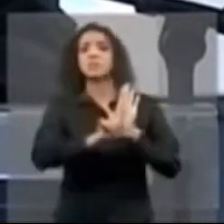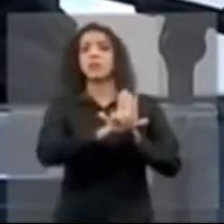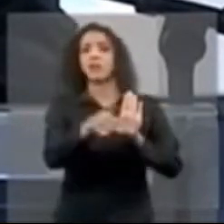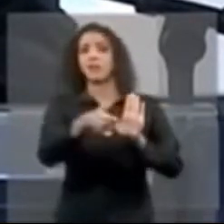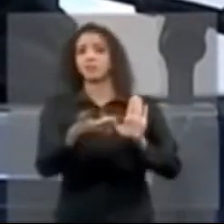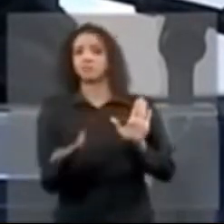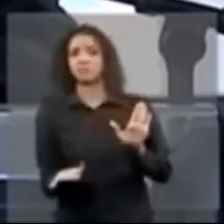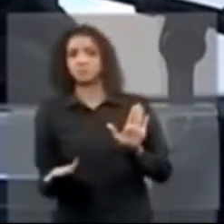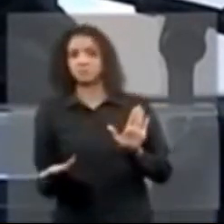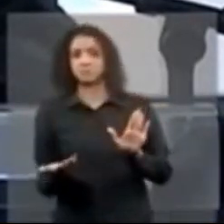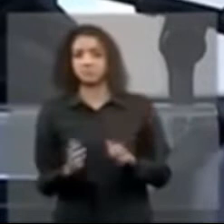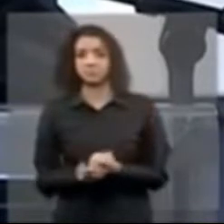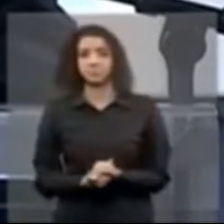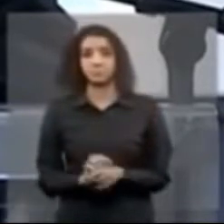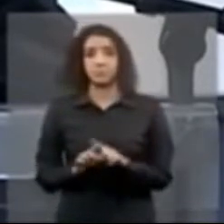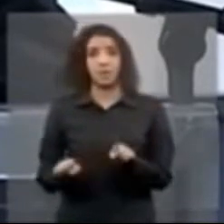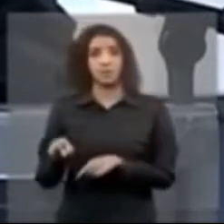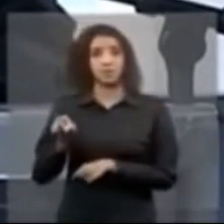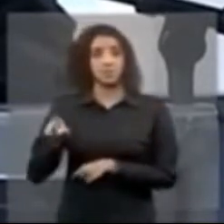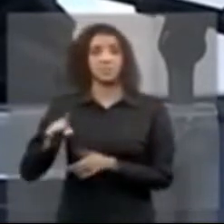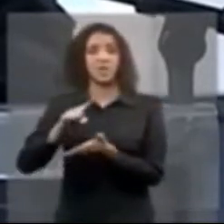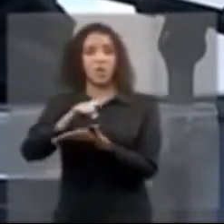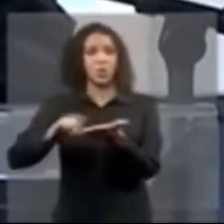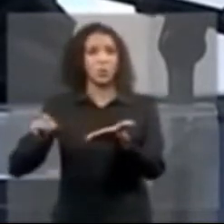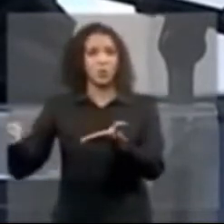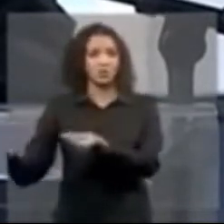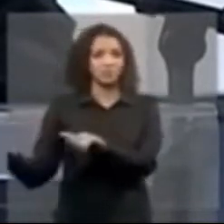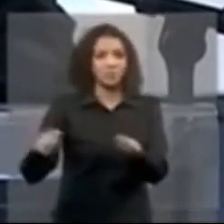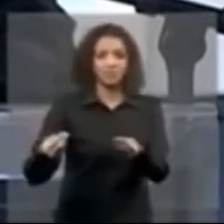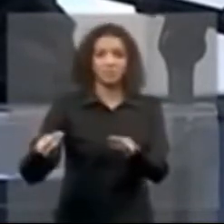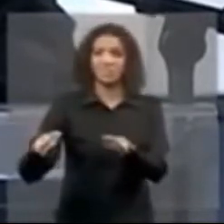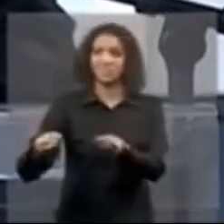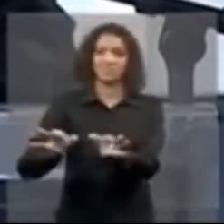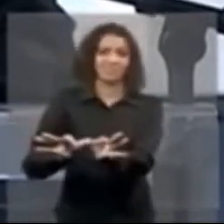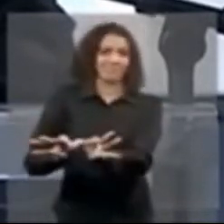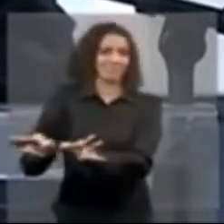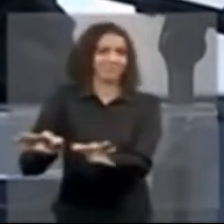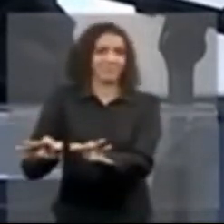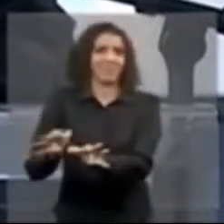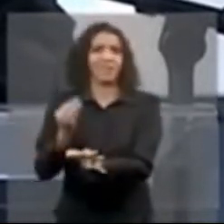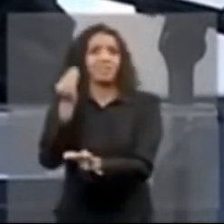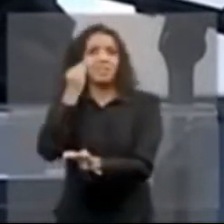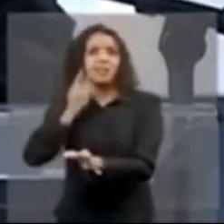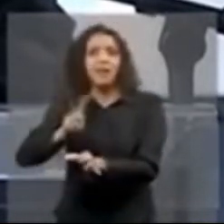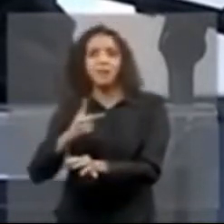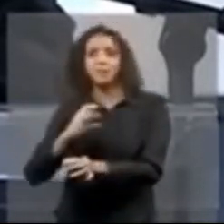A controvérsia foi artificialmente fabricada no voto do habeas corpus